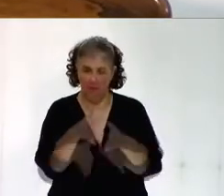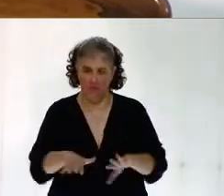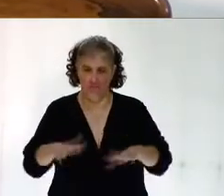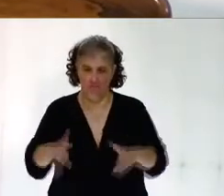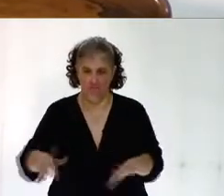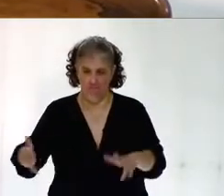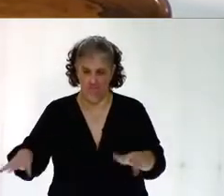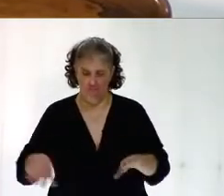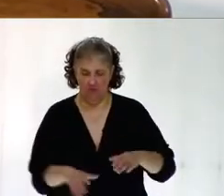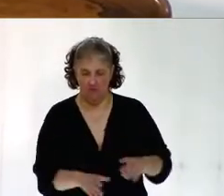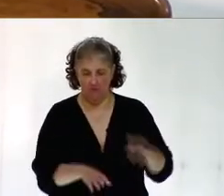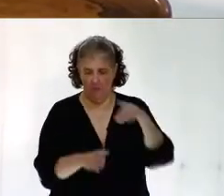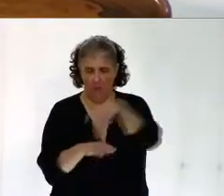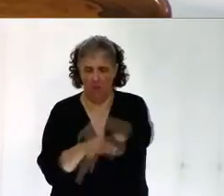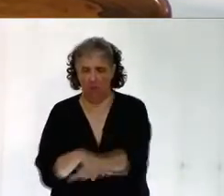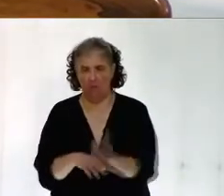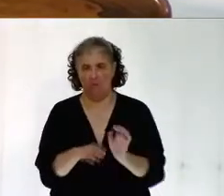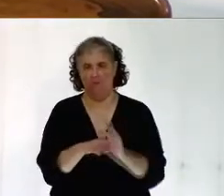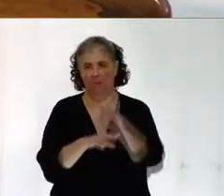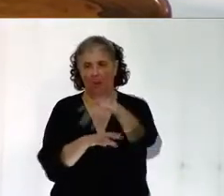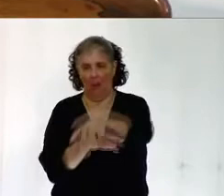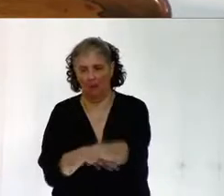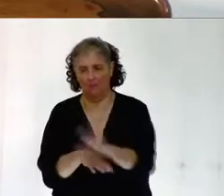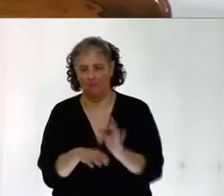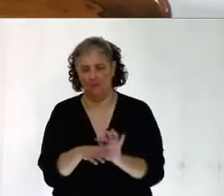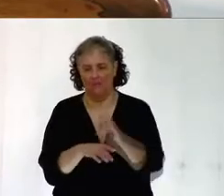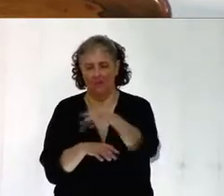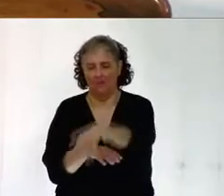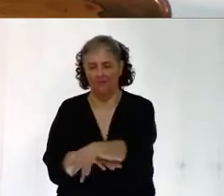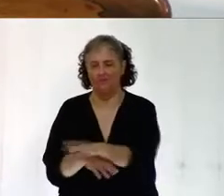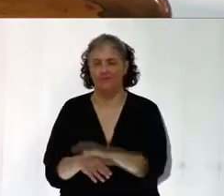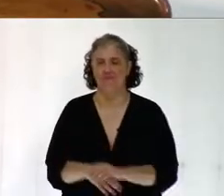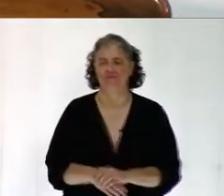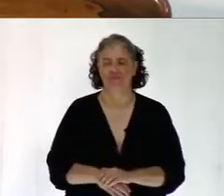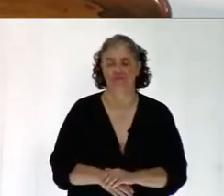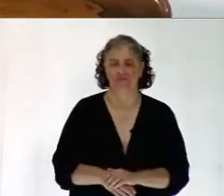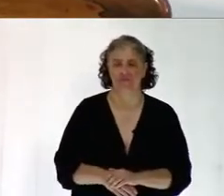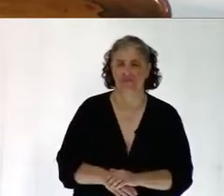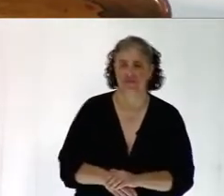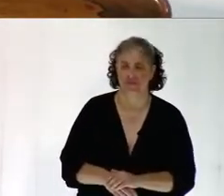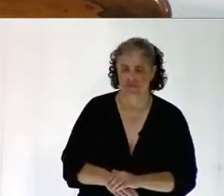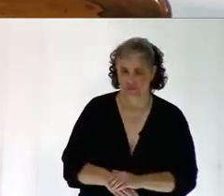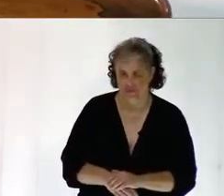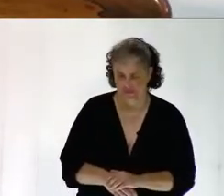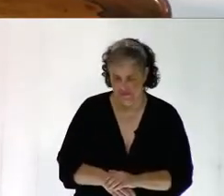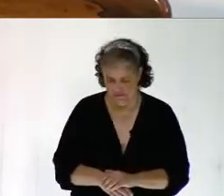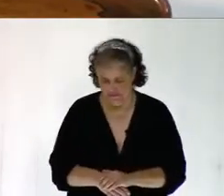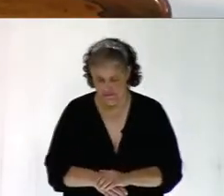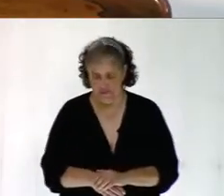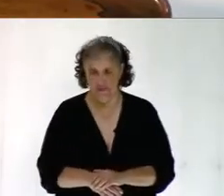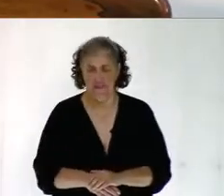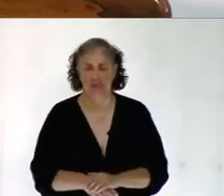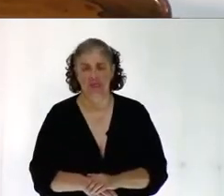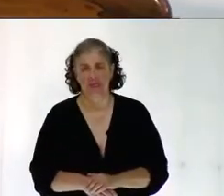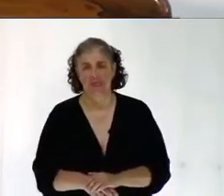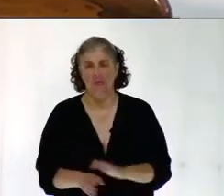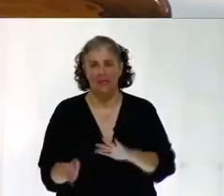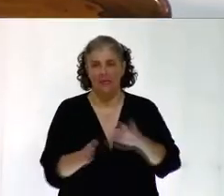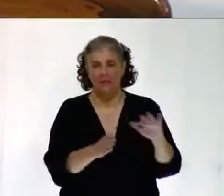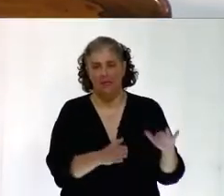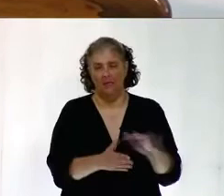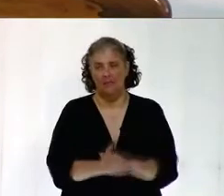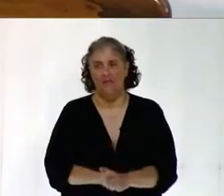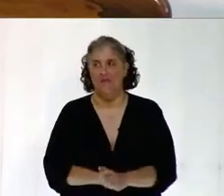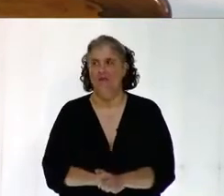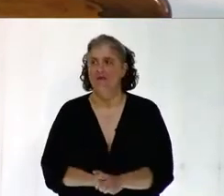e eu não sei nos dias atuais se nós cristãos ocidentais